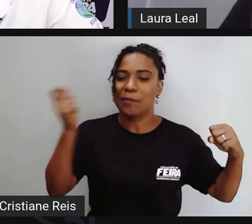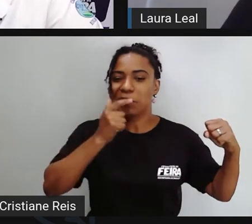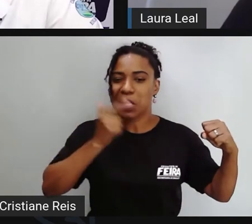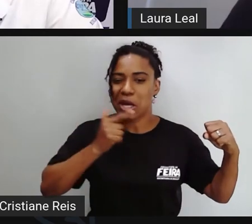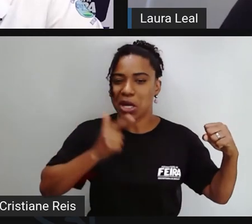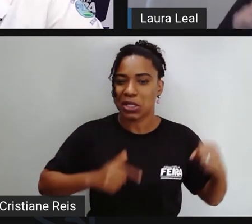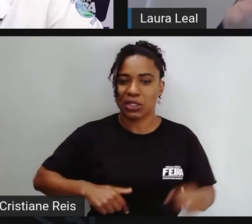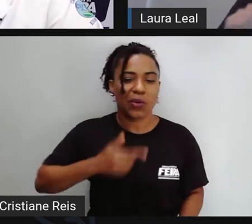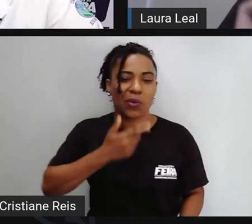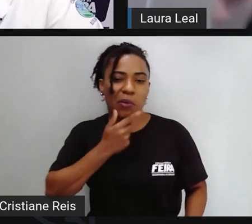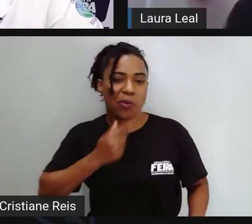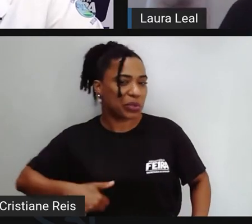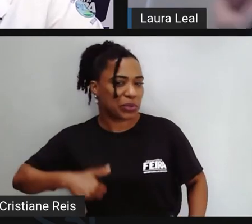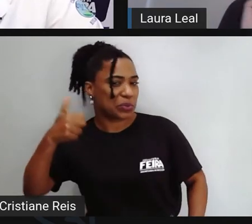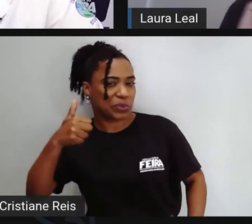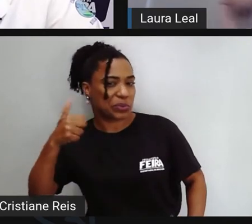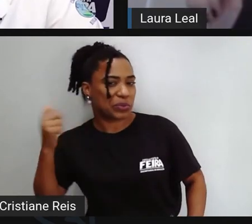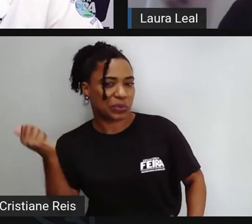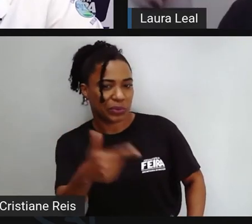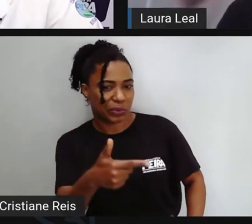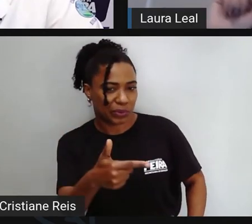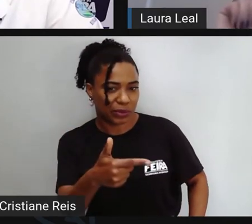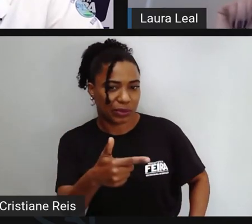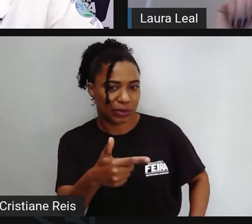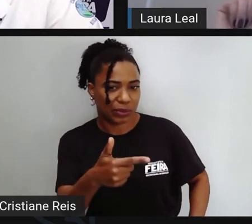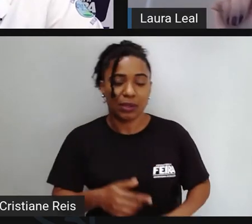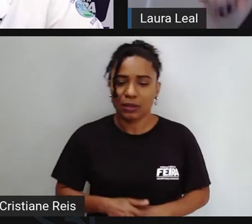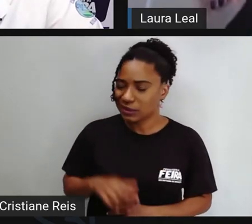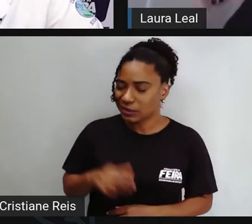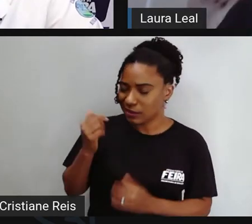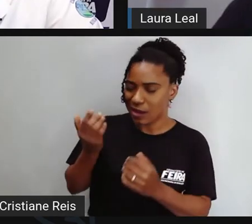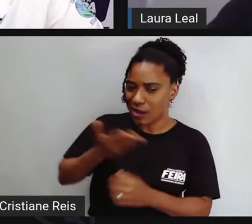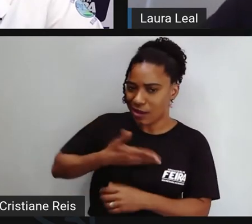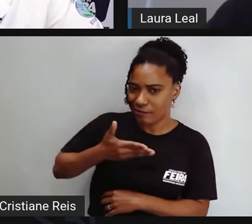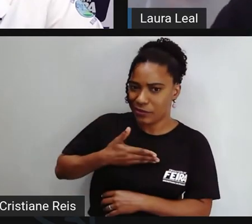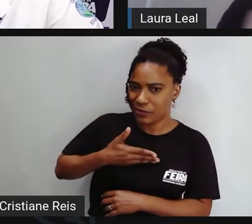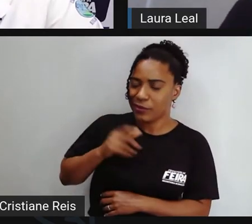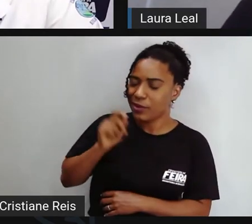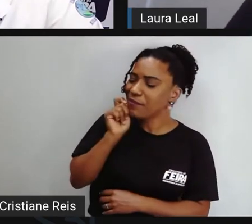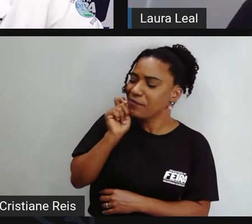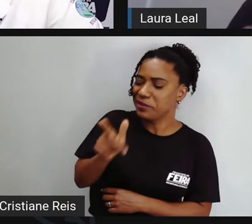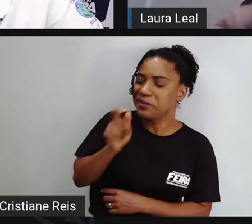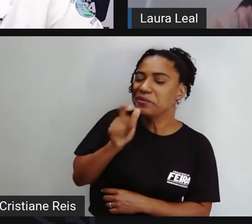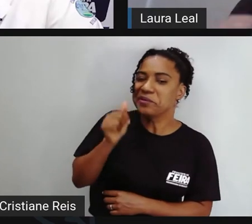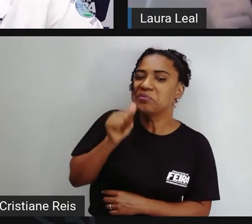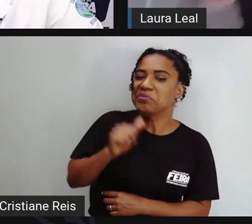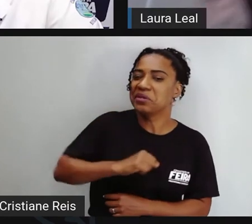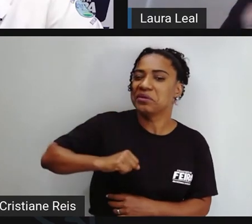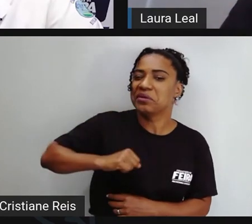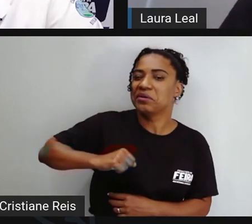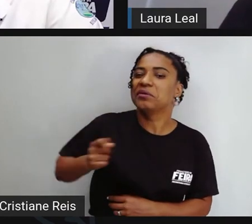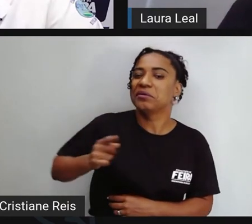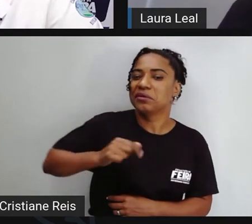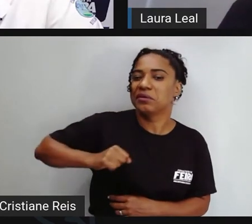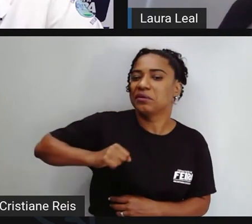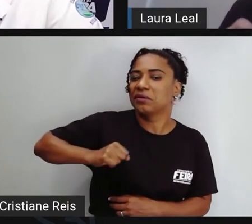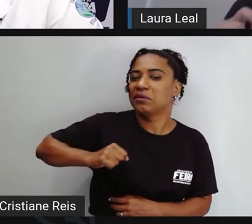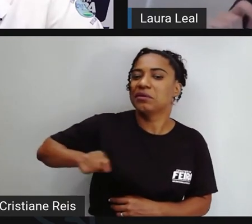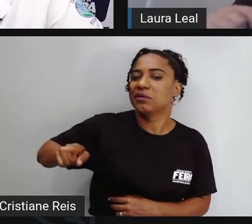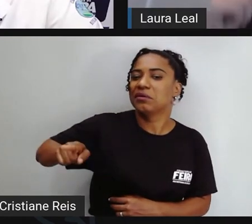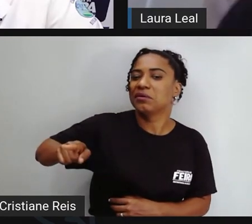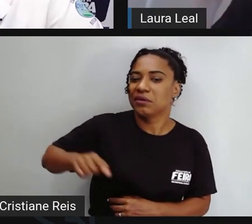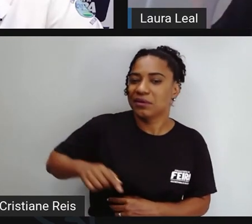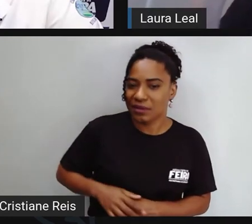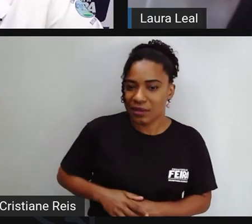cutucão no amigo que está menosprezando alguma coisa, atribuindo o valor do mundo feminino, que chama um amiguinho de